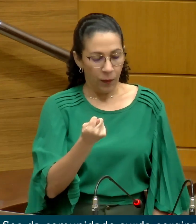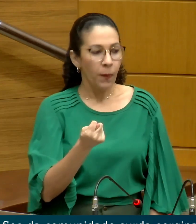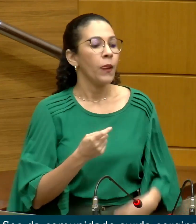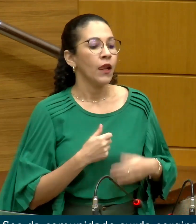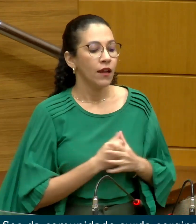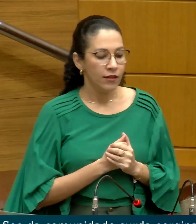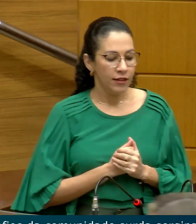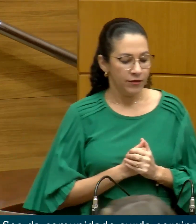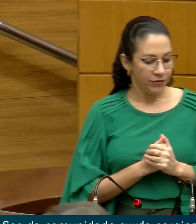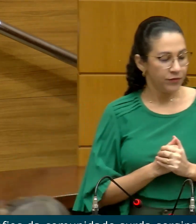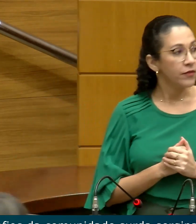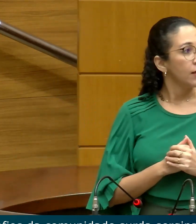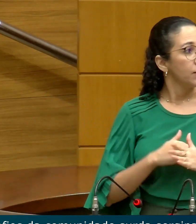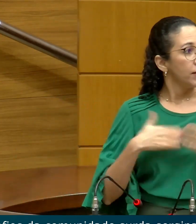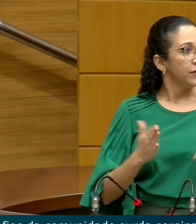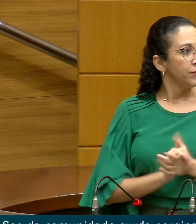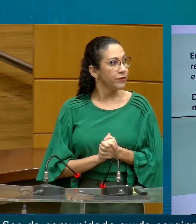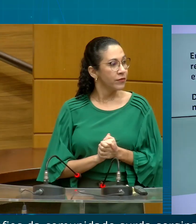Brasil.